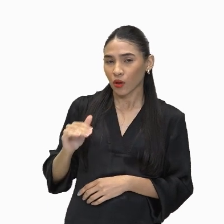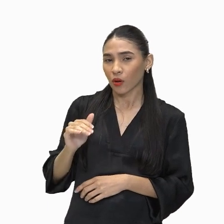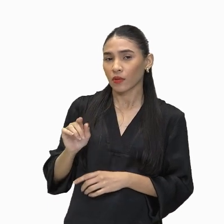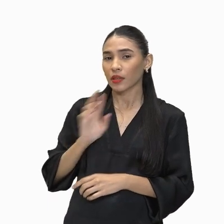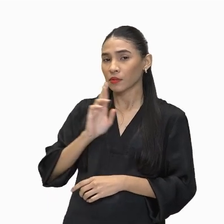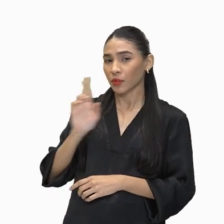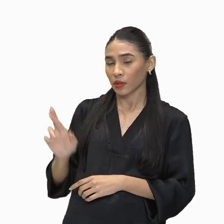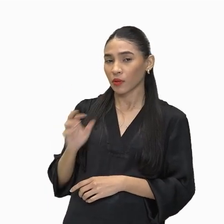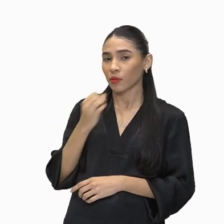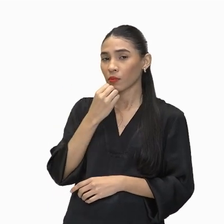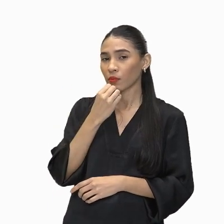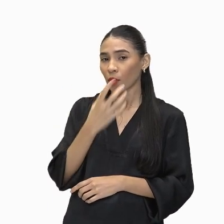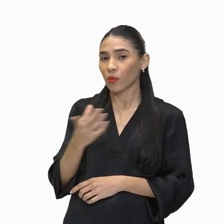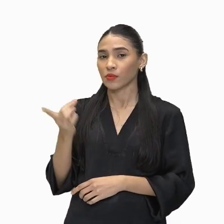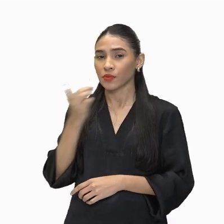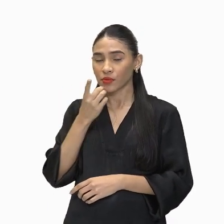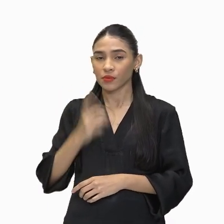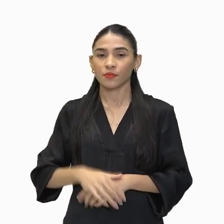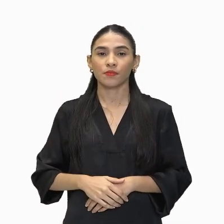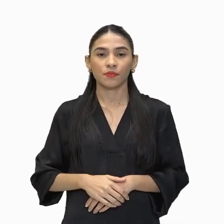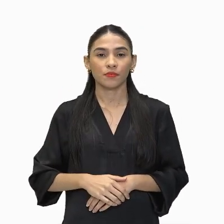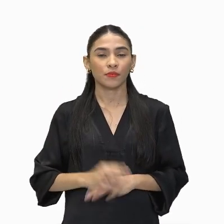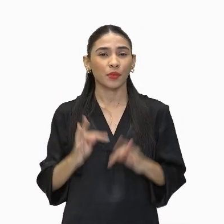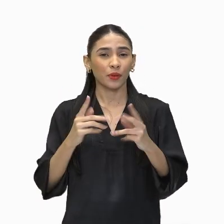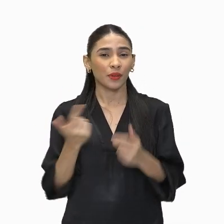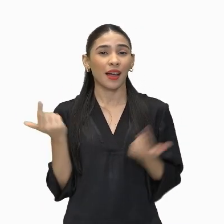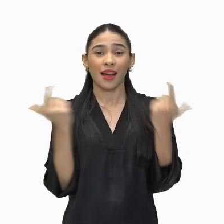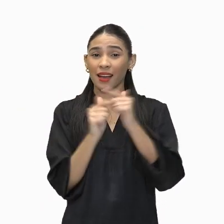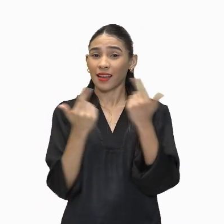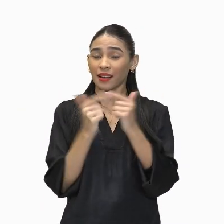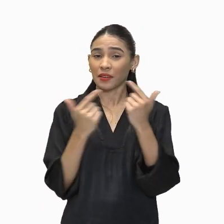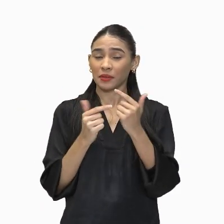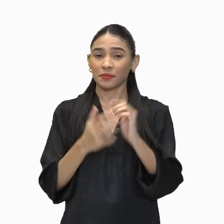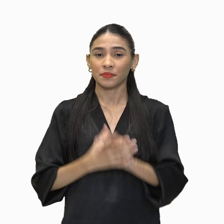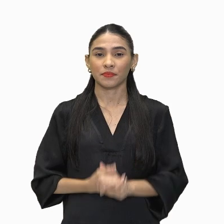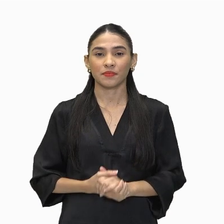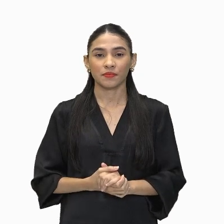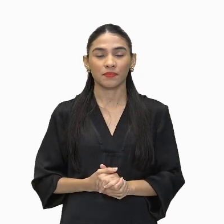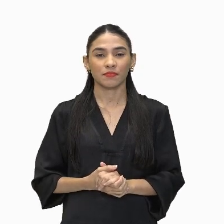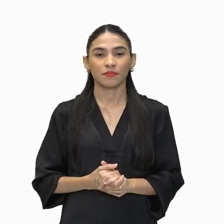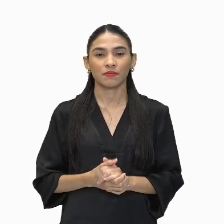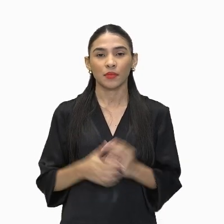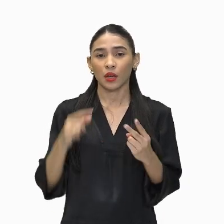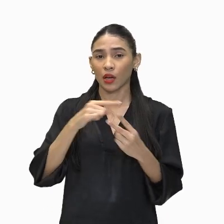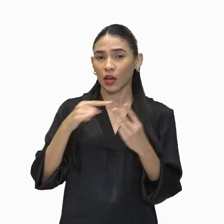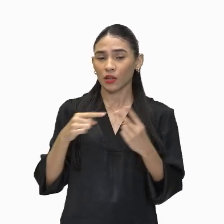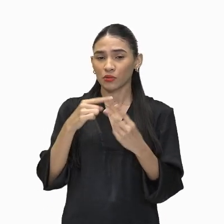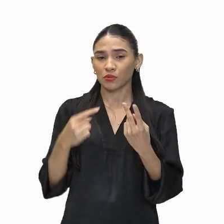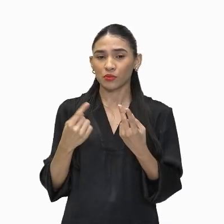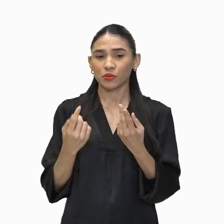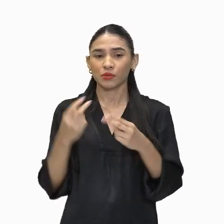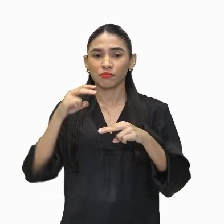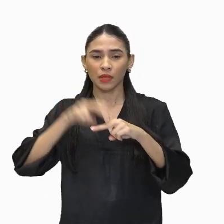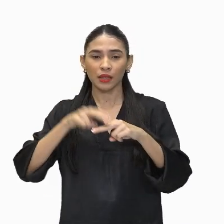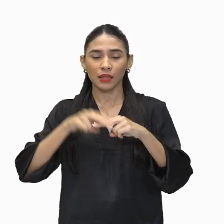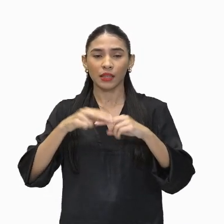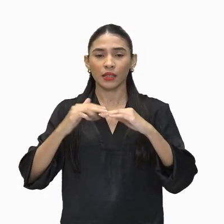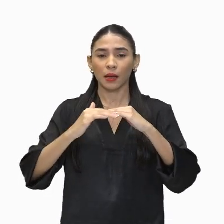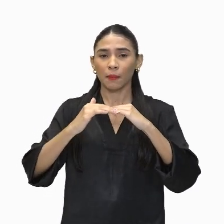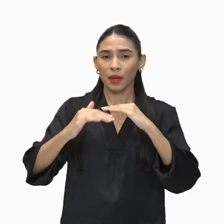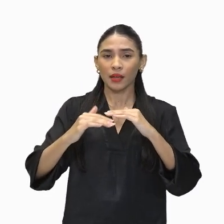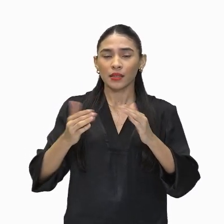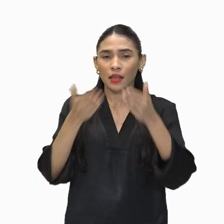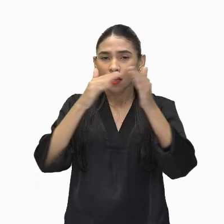respondeu: Bom dia. Aí todos riram de uma vez. Menos as duas cadeiras, a mesa, o jarro,